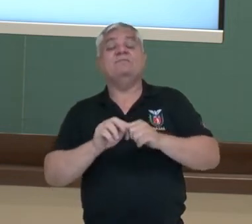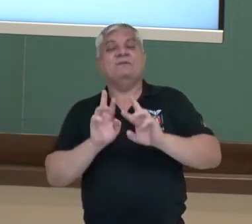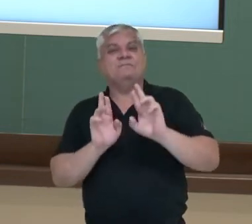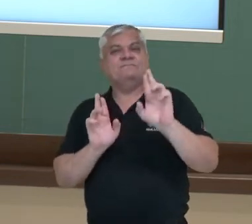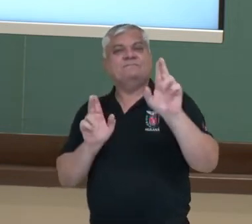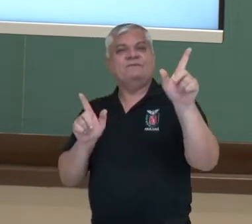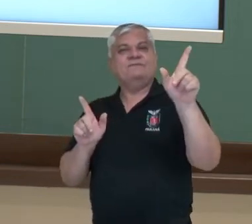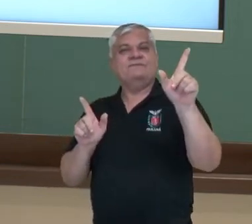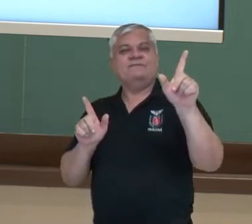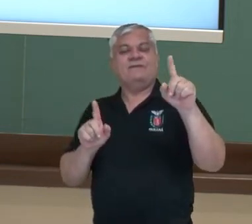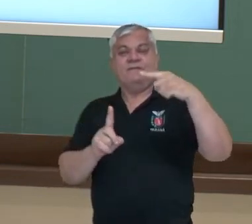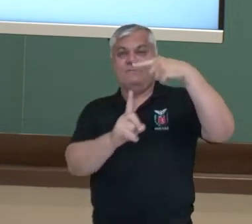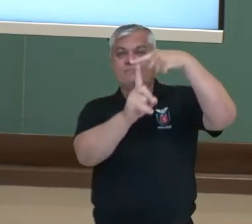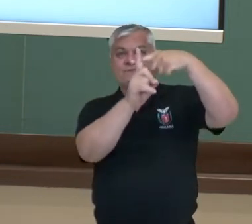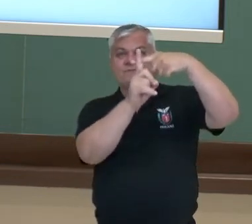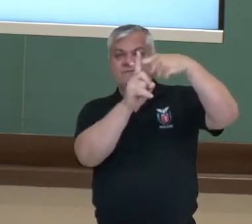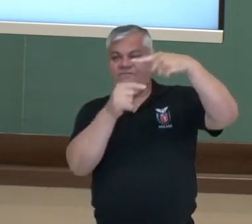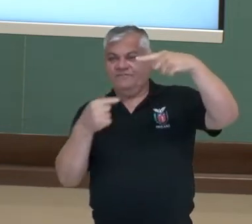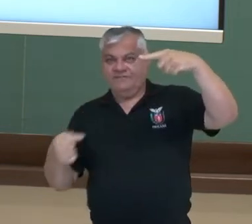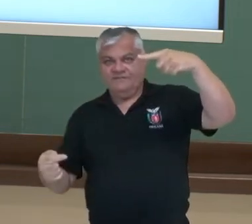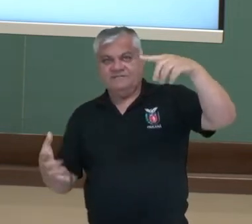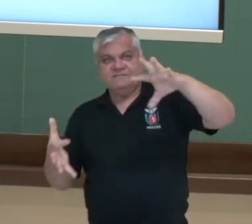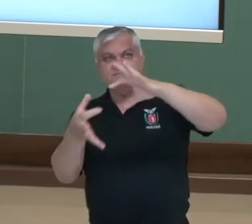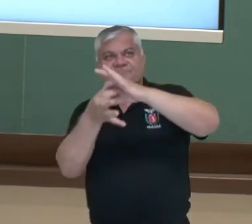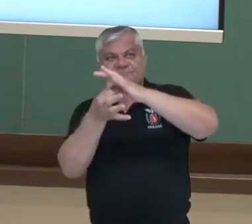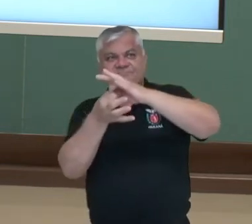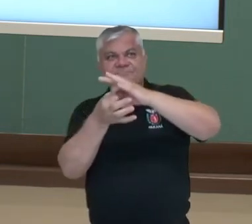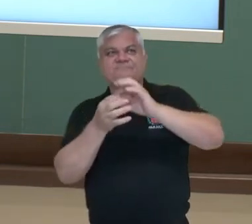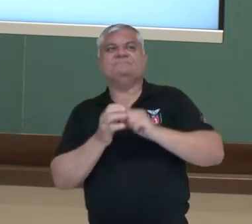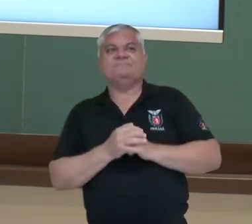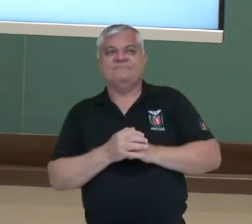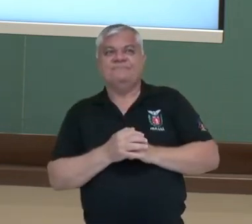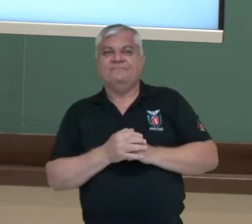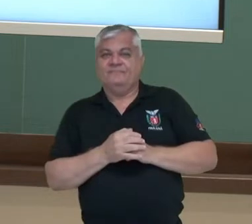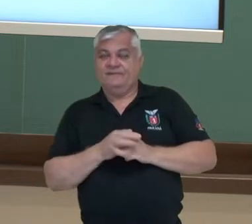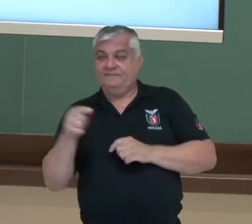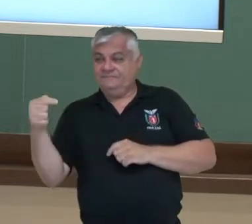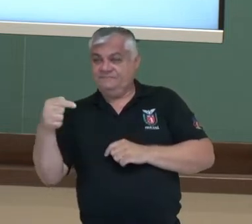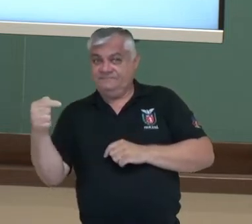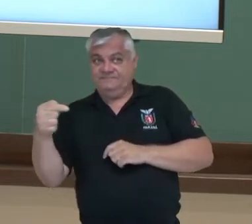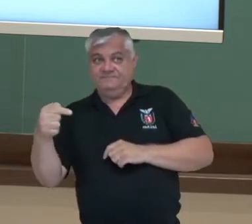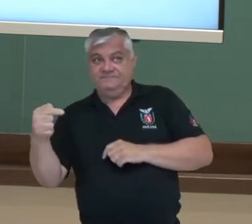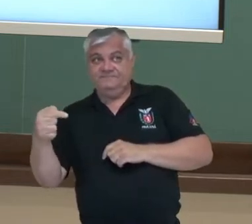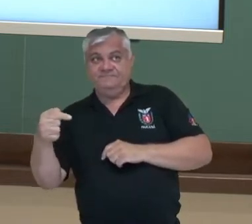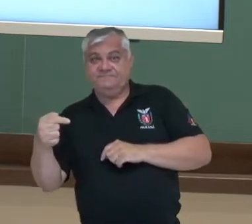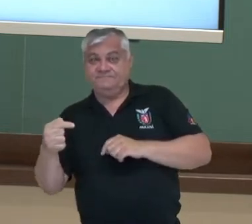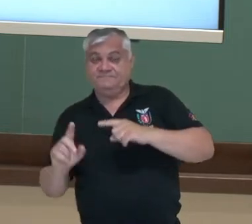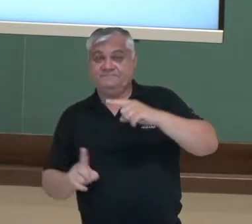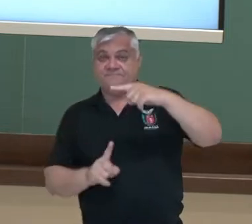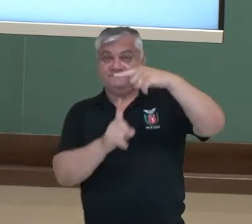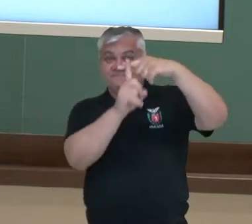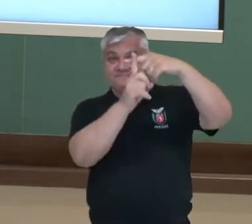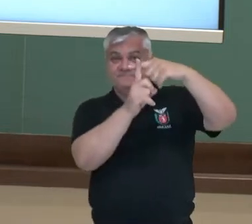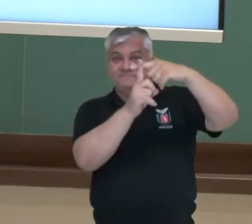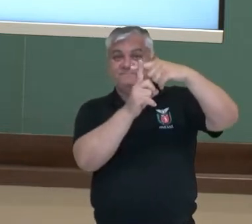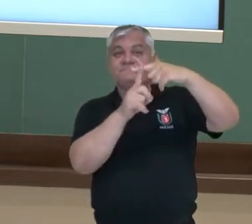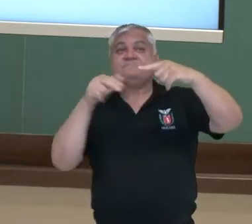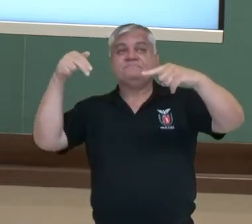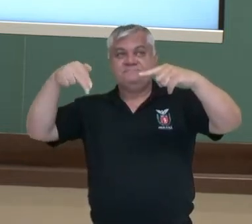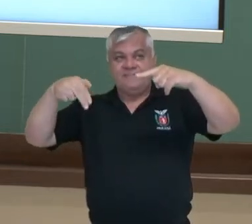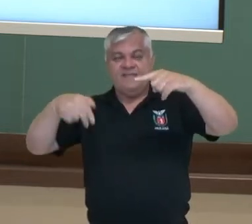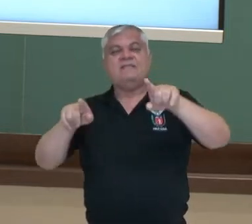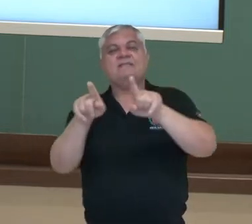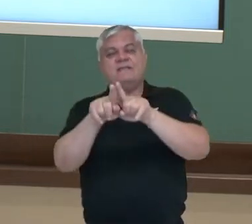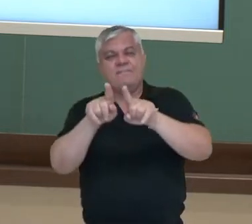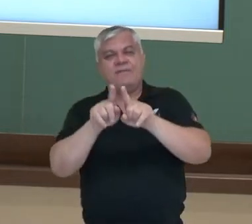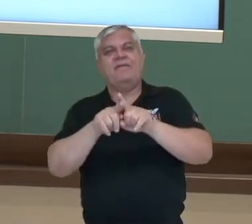cargas opostas se atraem. Então, aqui é negativo, vai atacar aqui. E o N também